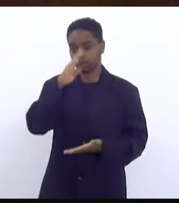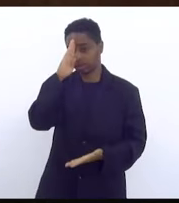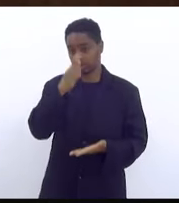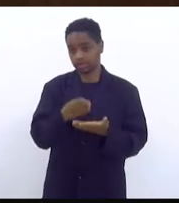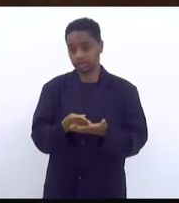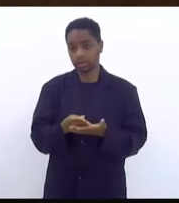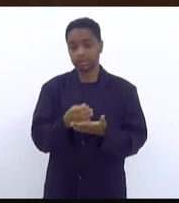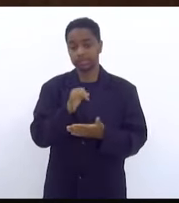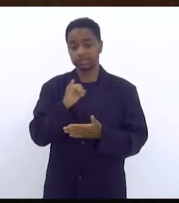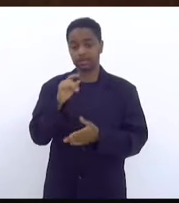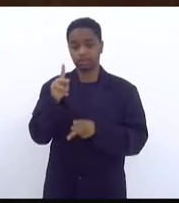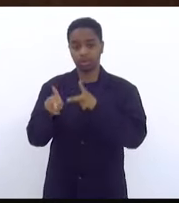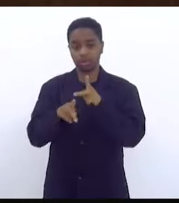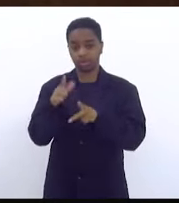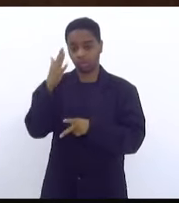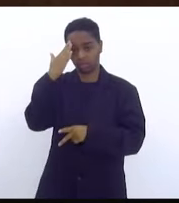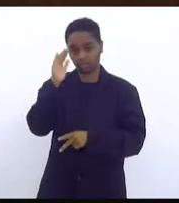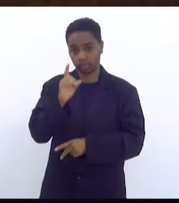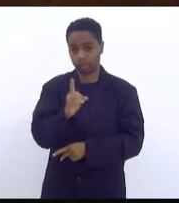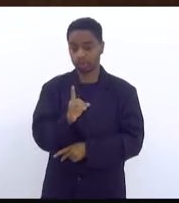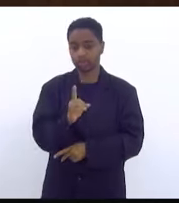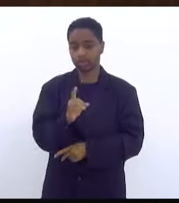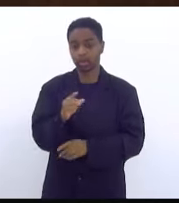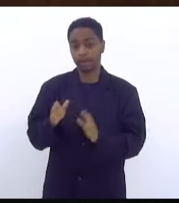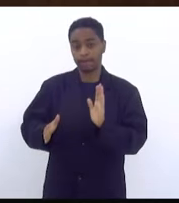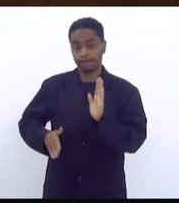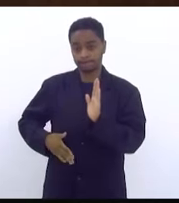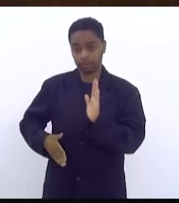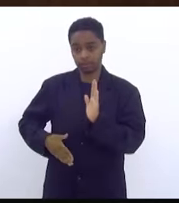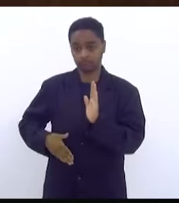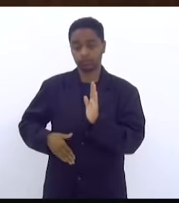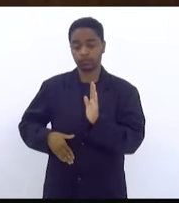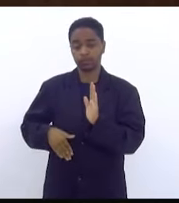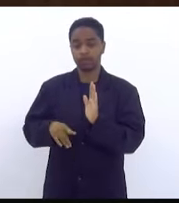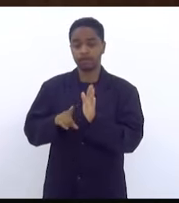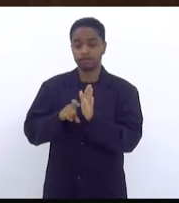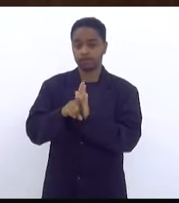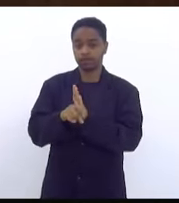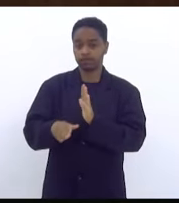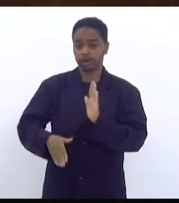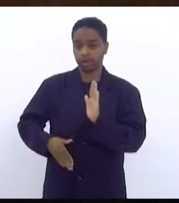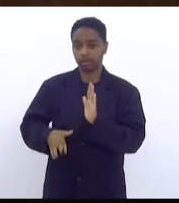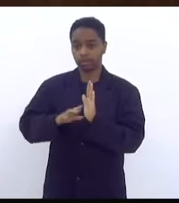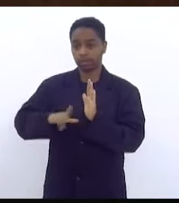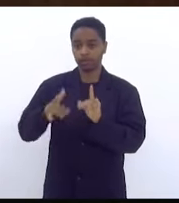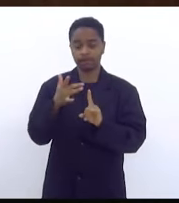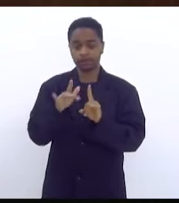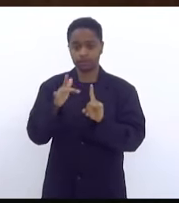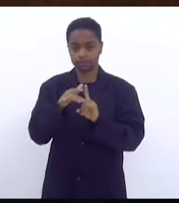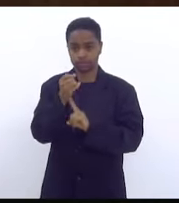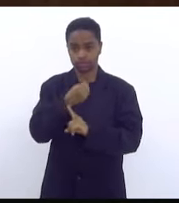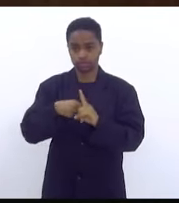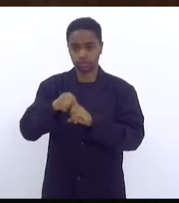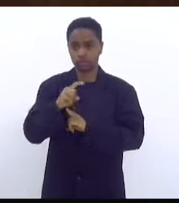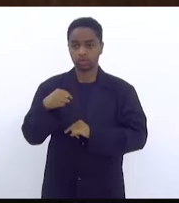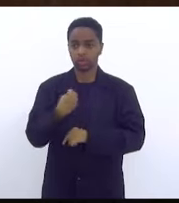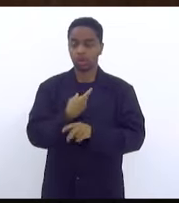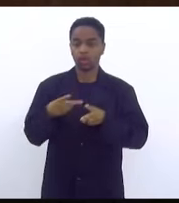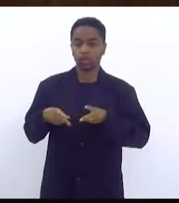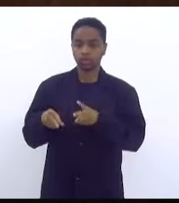a população não entender que o bandido, o verme, o vagabundo não é vítima da sociedade, a gente vai continuar onde a gente